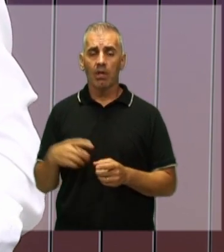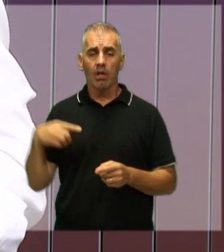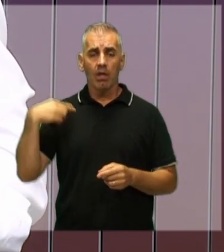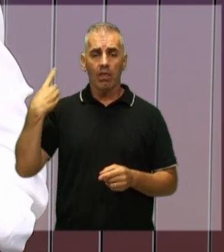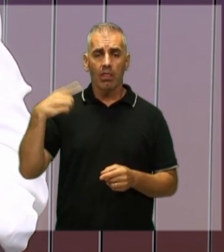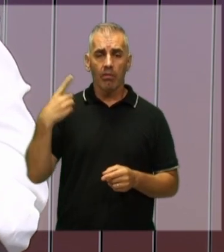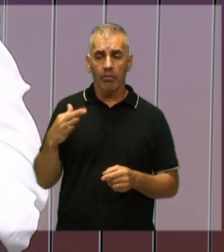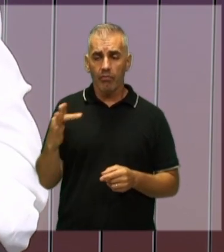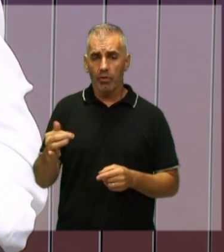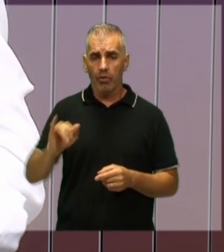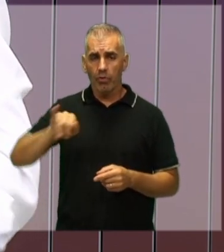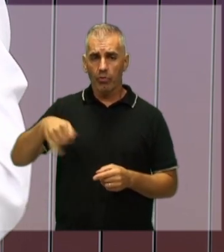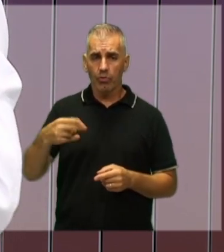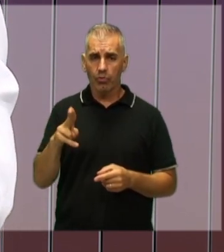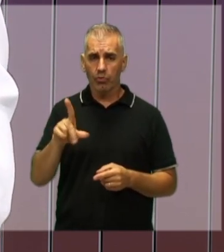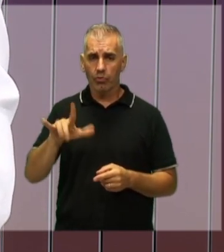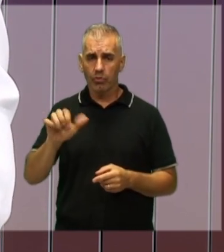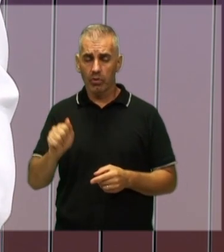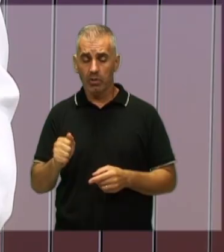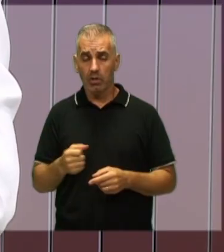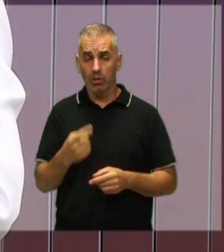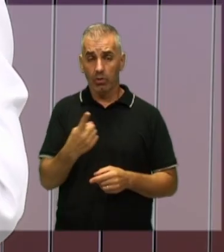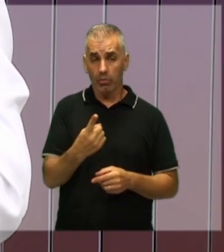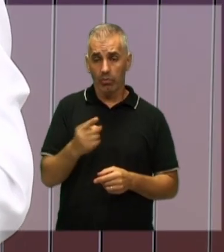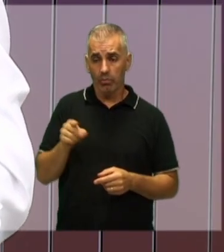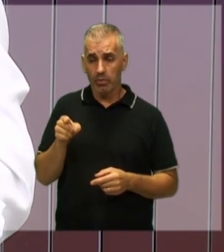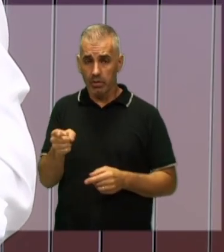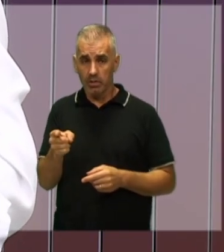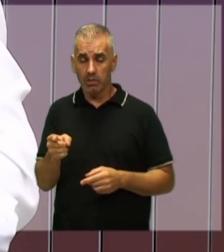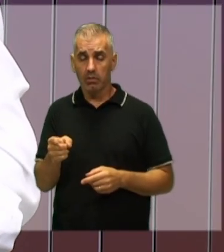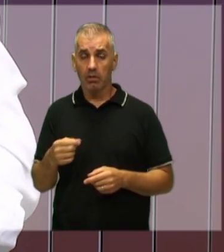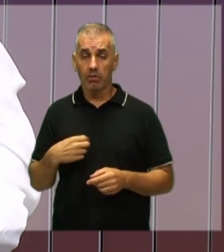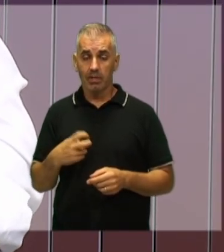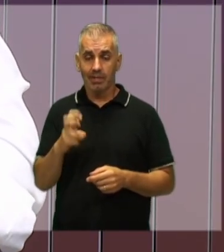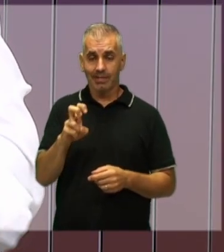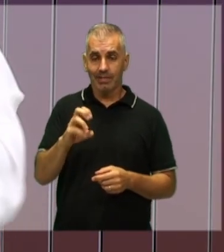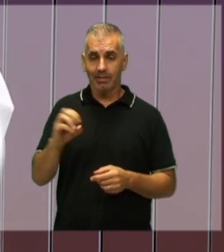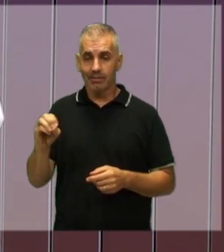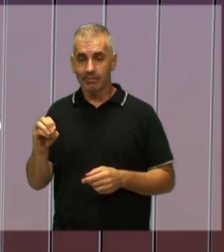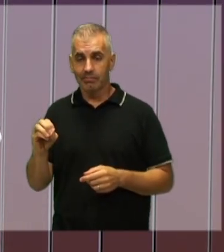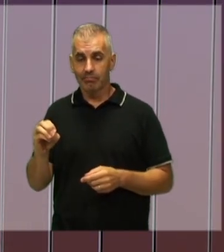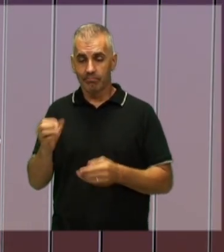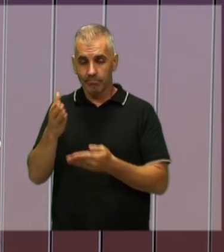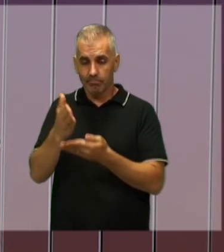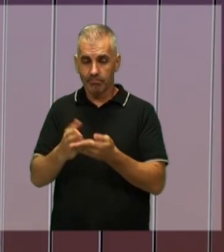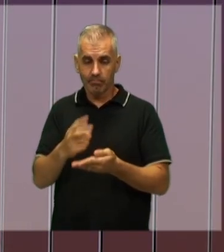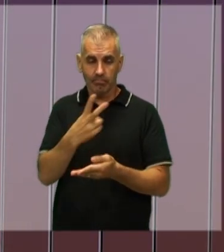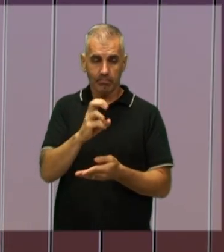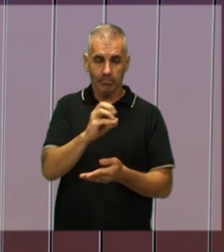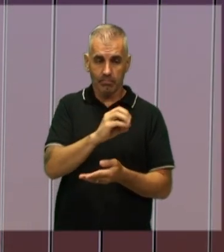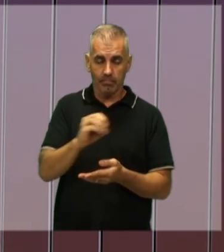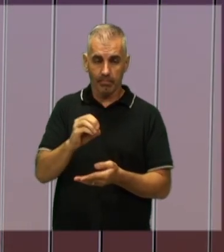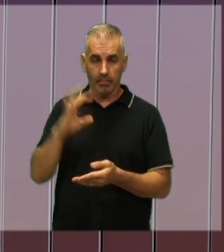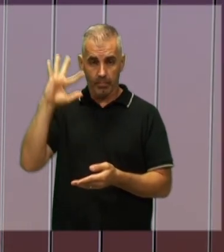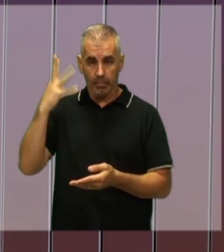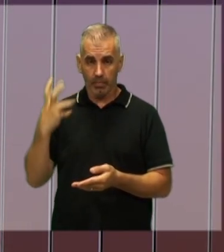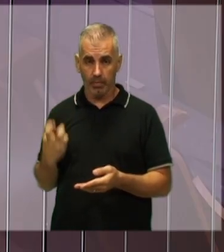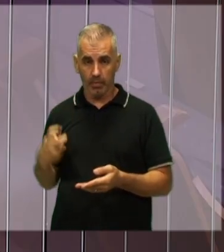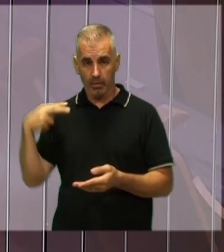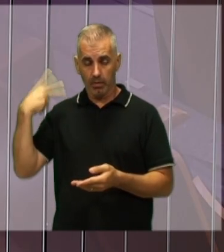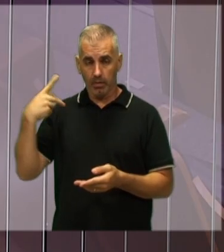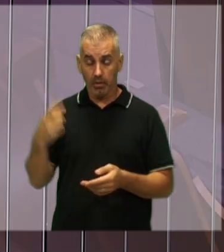deputada Júlia mandou 1 milhão, sendo 500 mil para mim e 500 mil para a vereadora Liliane. Acabamos de ganhar também mais 1 milhão